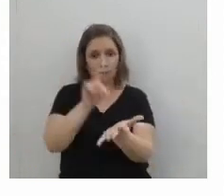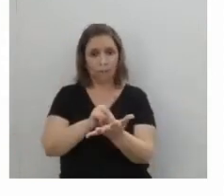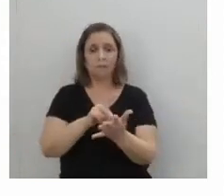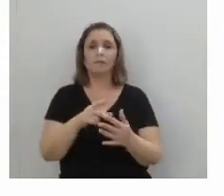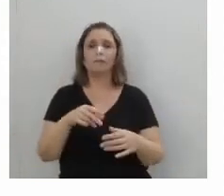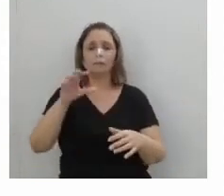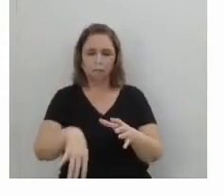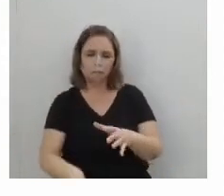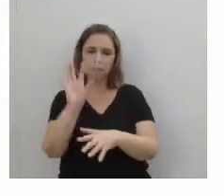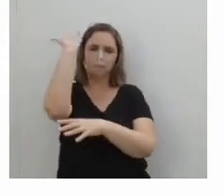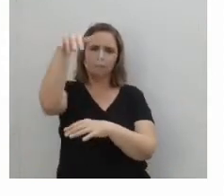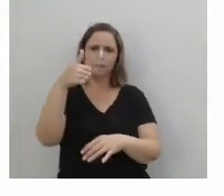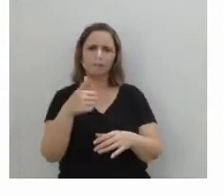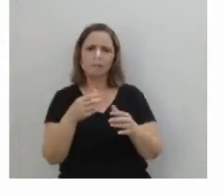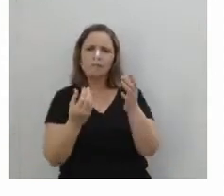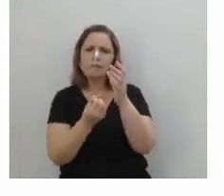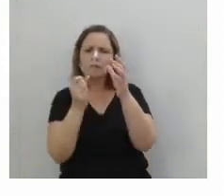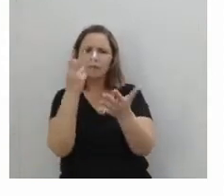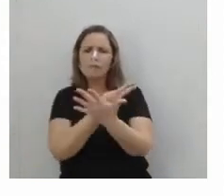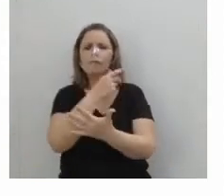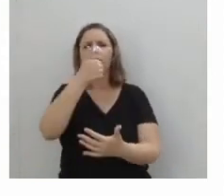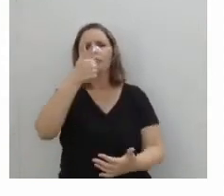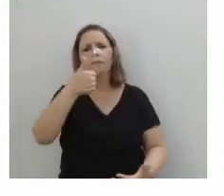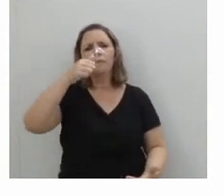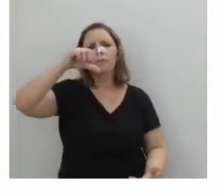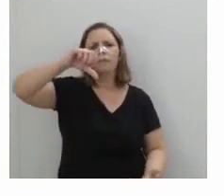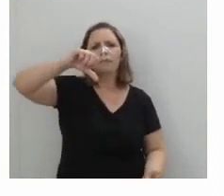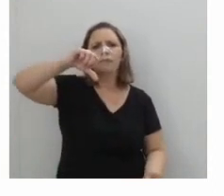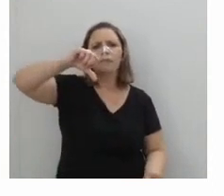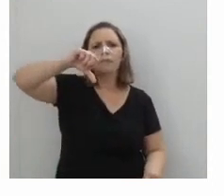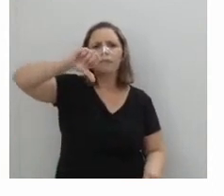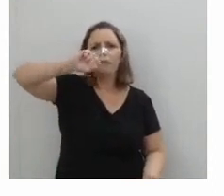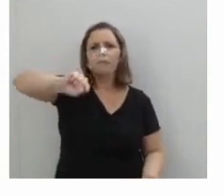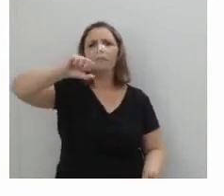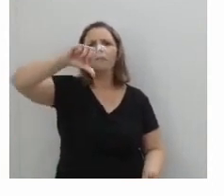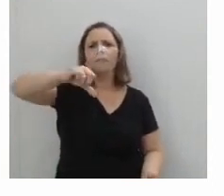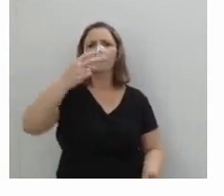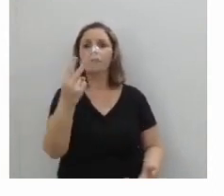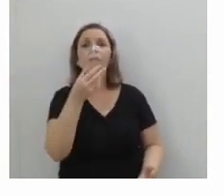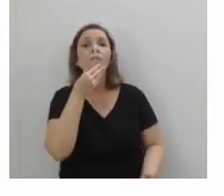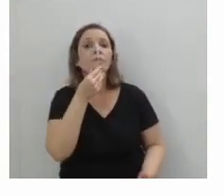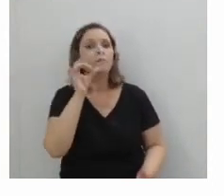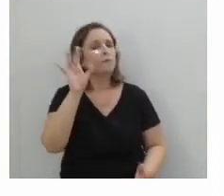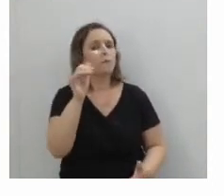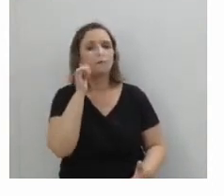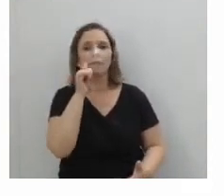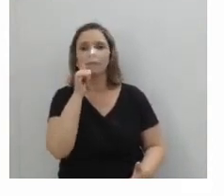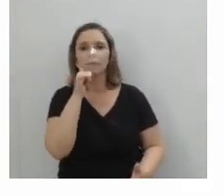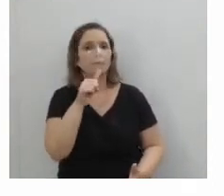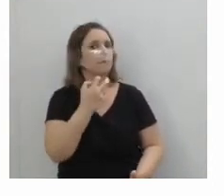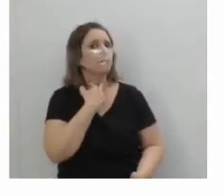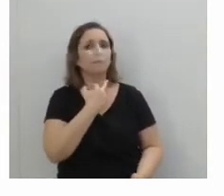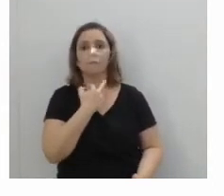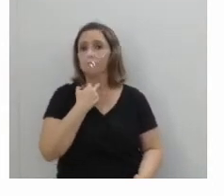foi realizada no ano de 1892 por homens. Presta atenção que as mulheres não eram incluídas ainda nessa